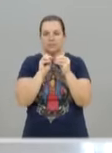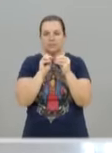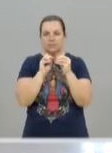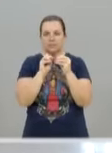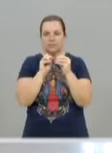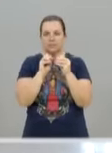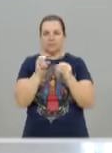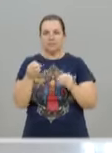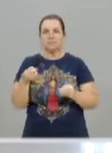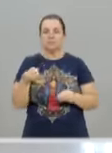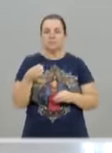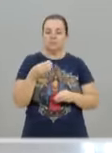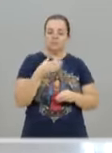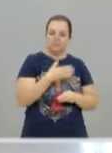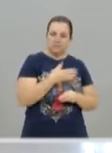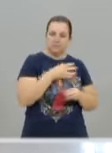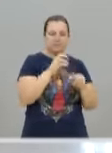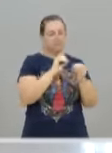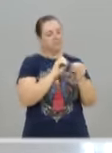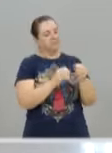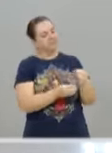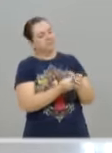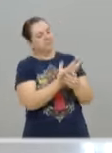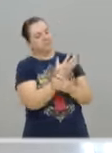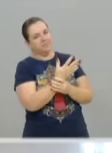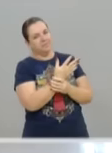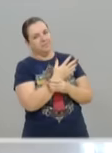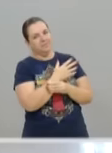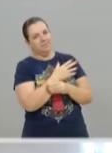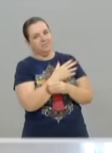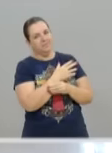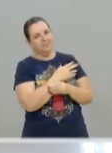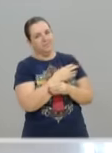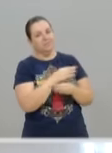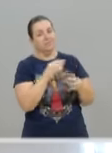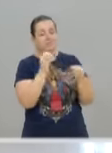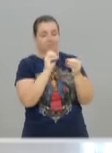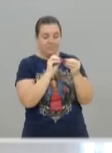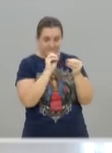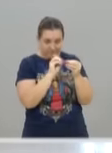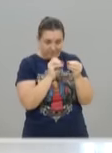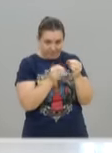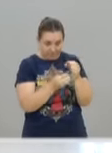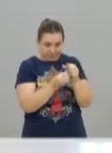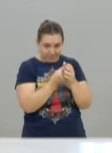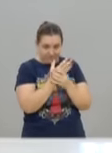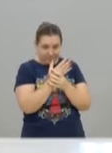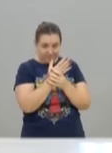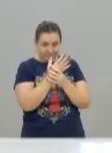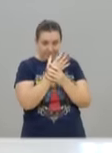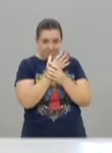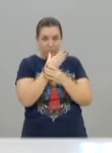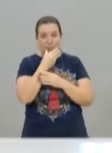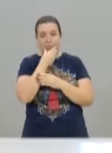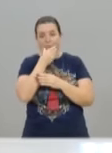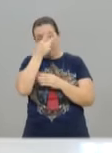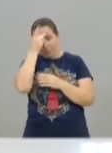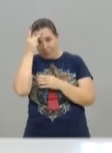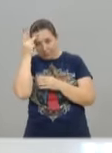nova criação recriando o homem a imagem e semelhança de